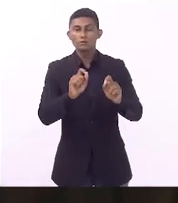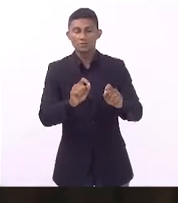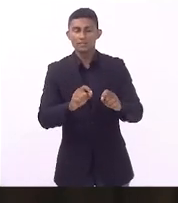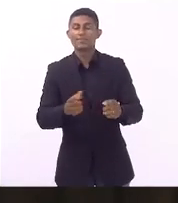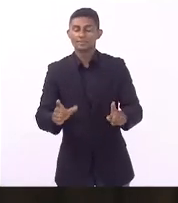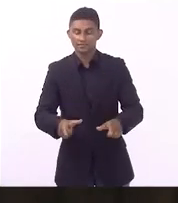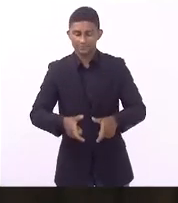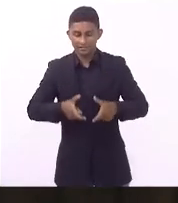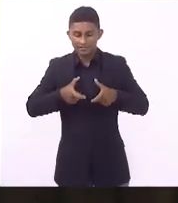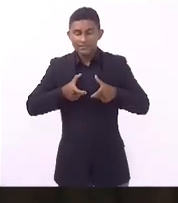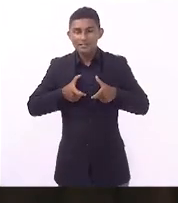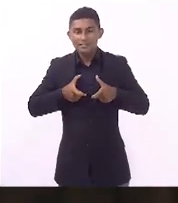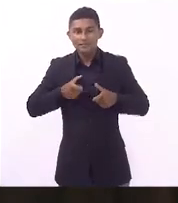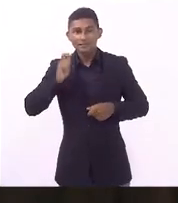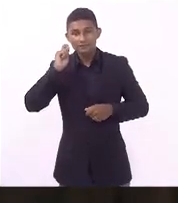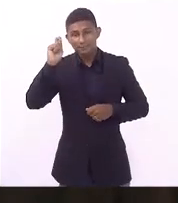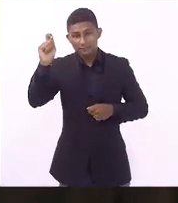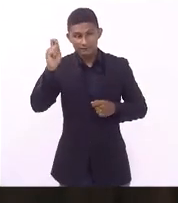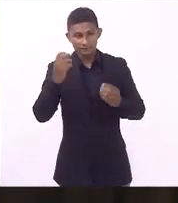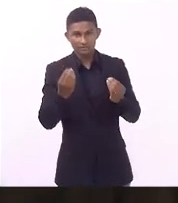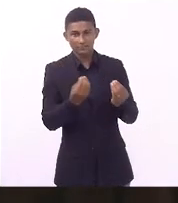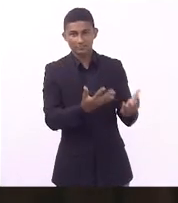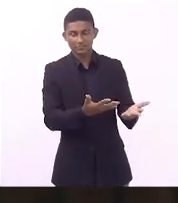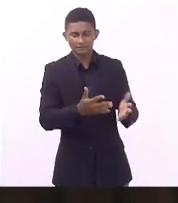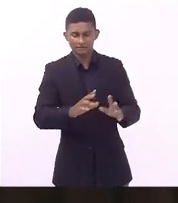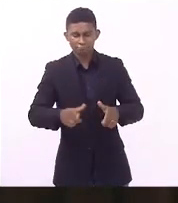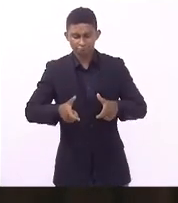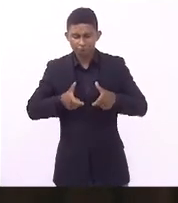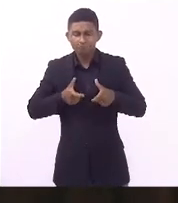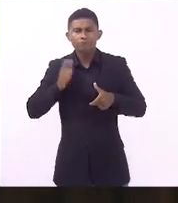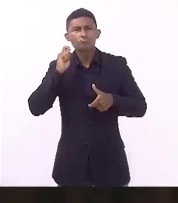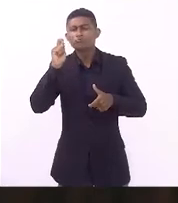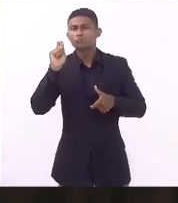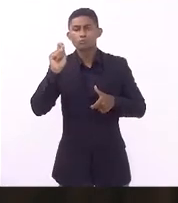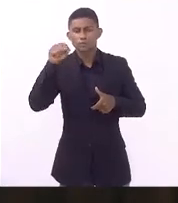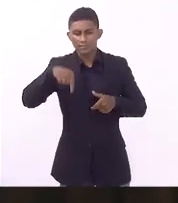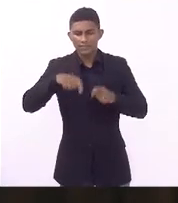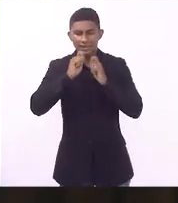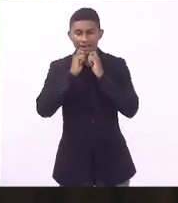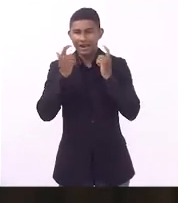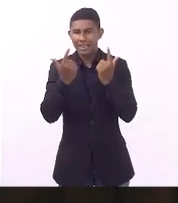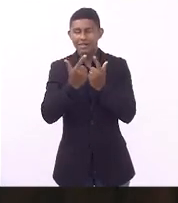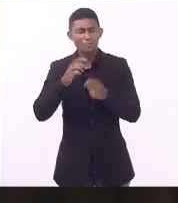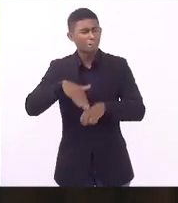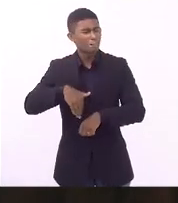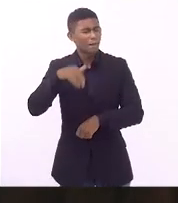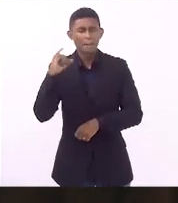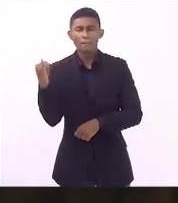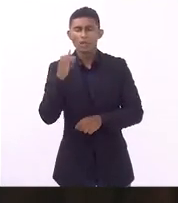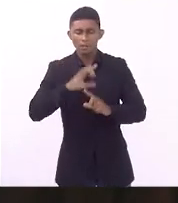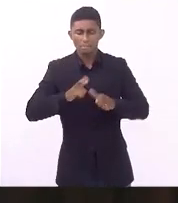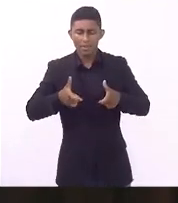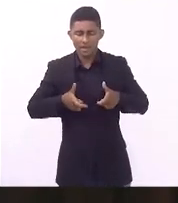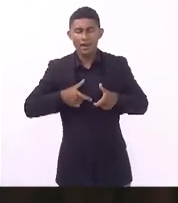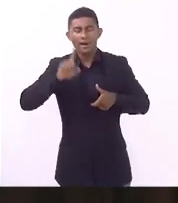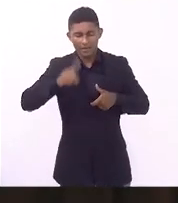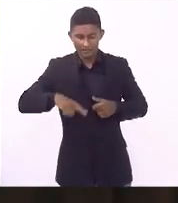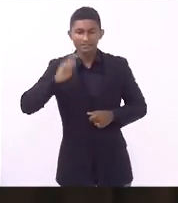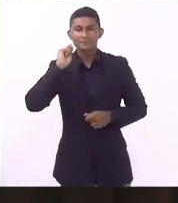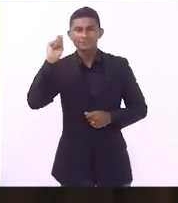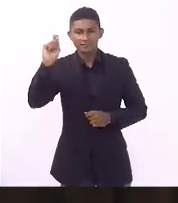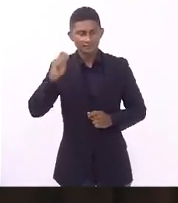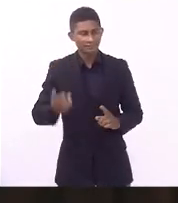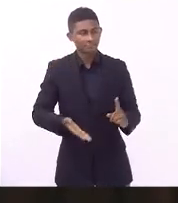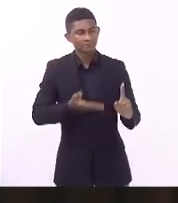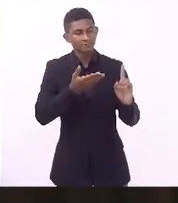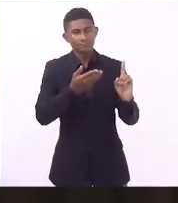medalha Tiradentes, a mais alta comenda desta Casa Legislativa, ao senhor Paulo